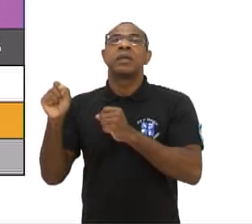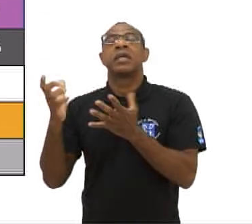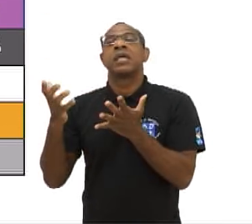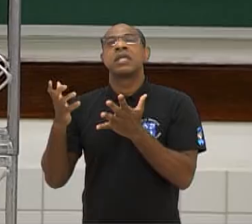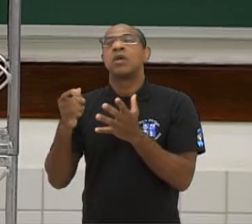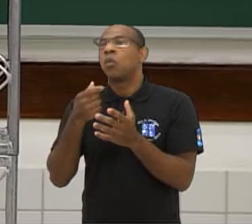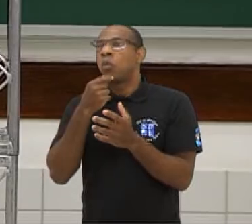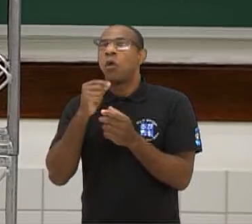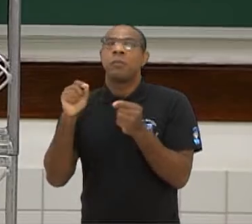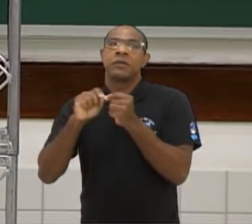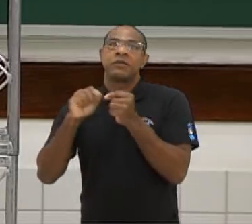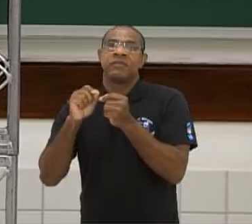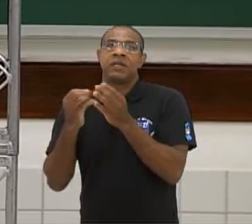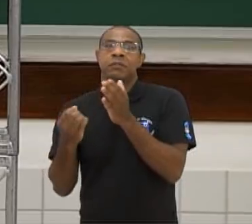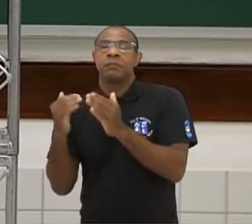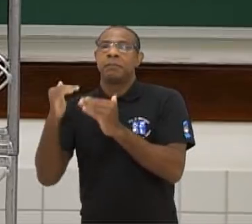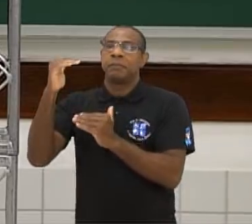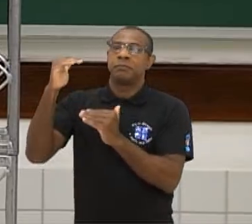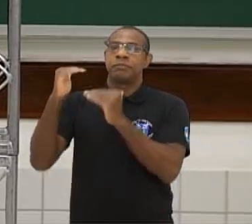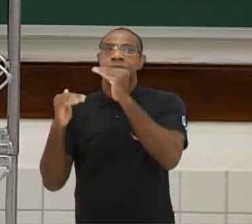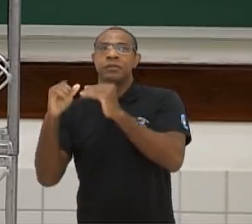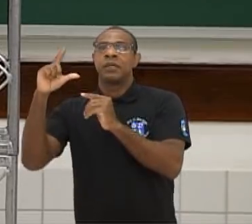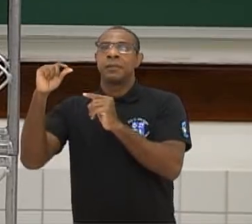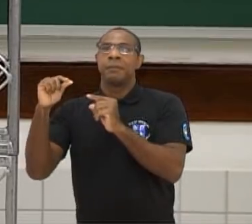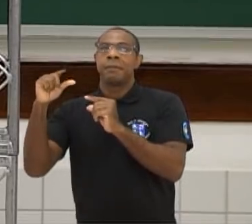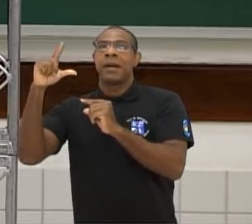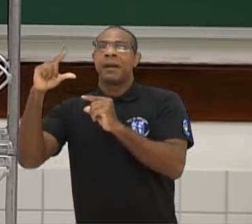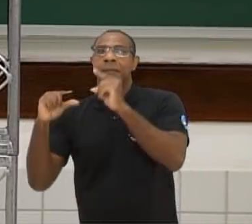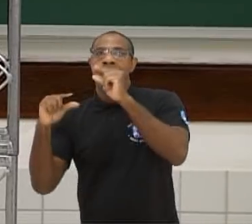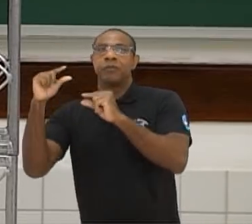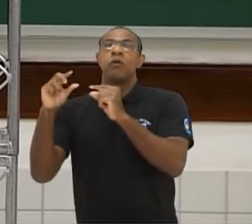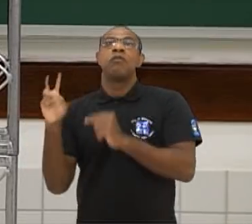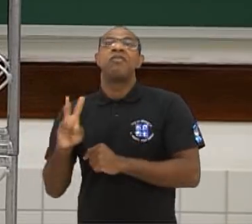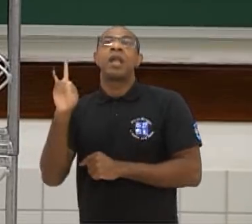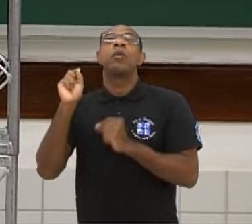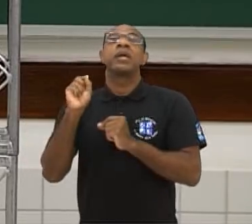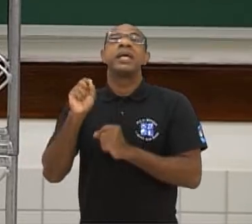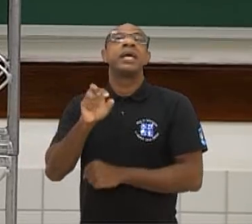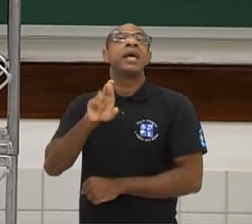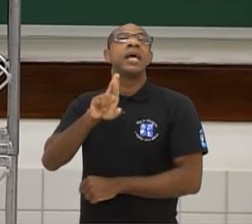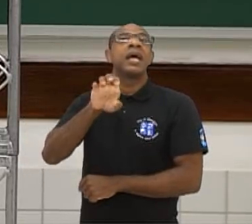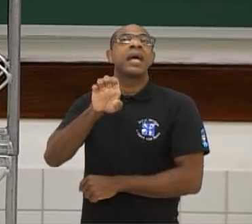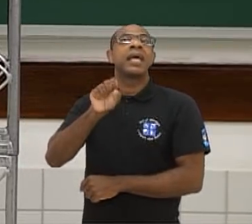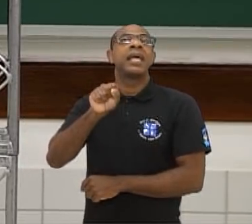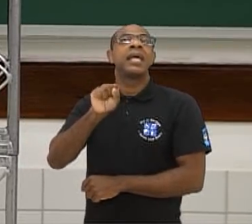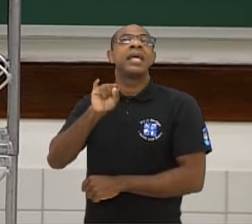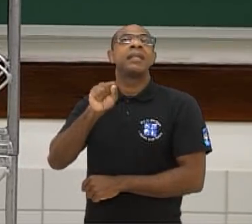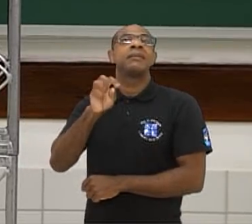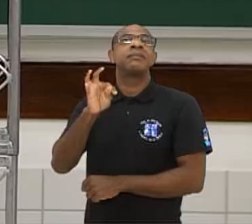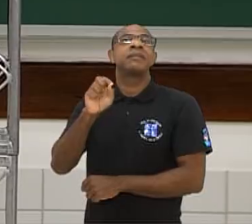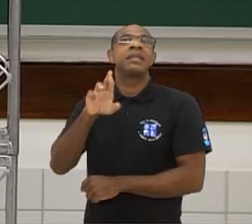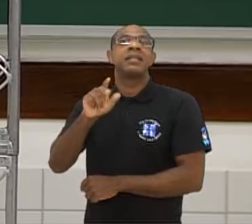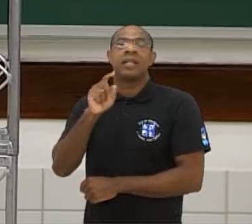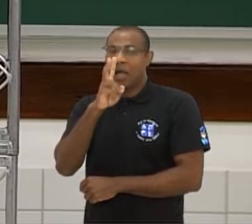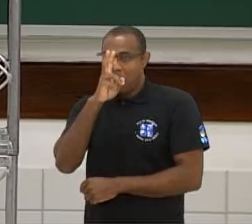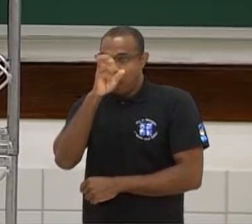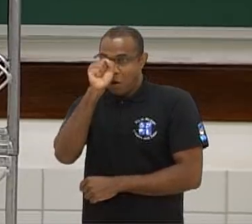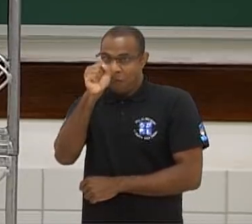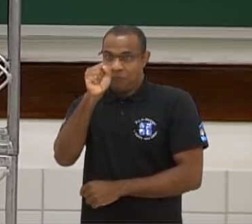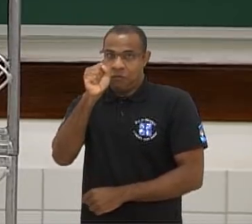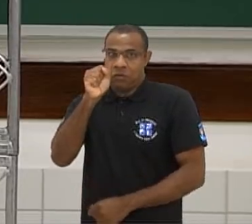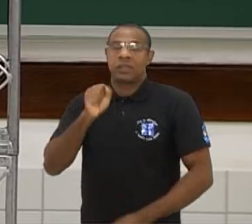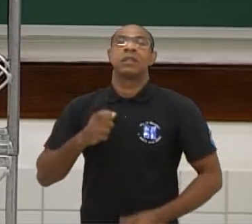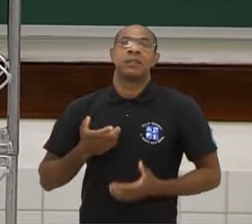um pouquinho para mais, um pouquinho para menos do valor da resistência. Então, assim eu consigo saber qual tipo